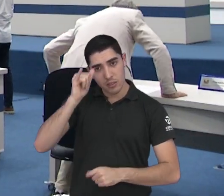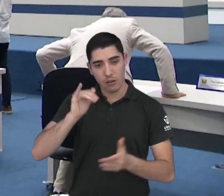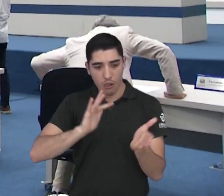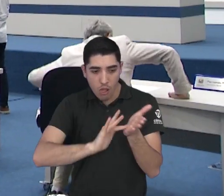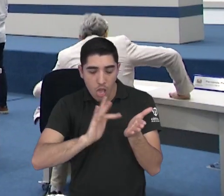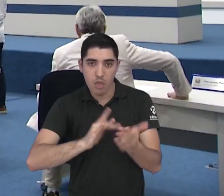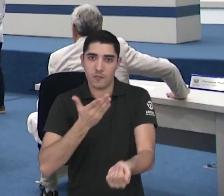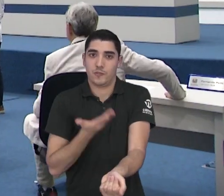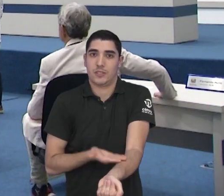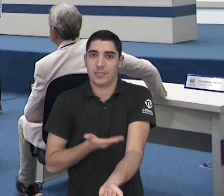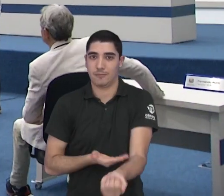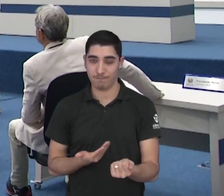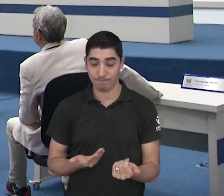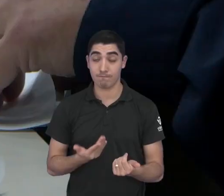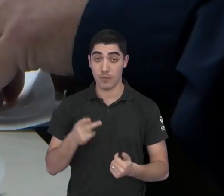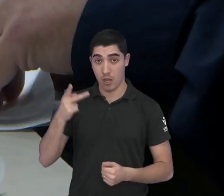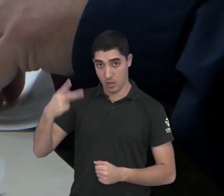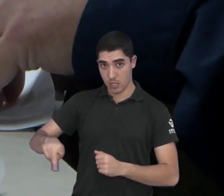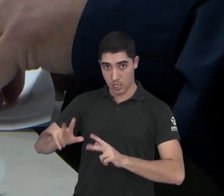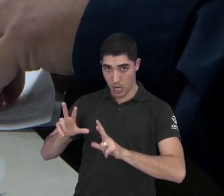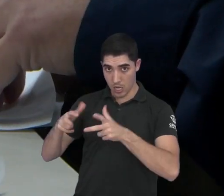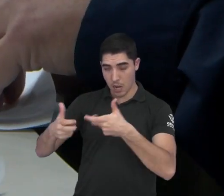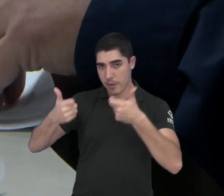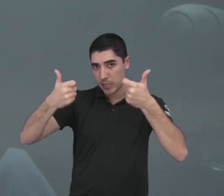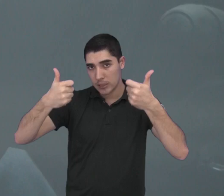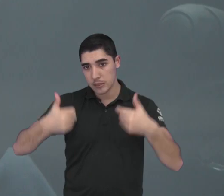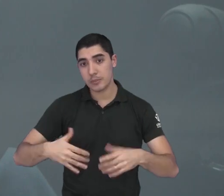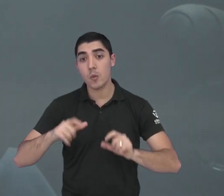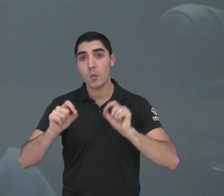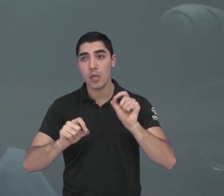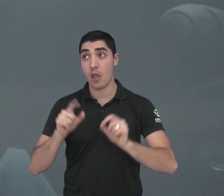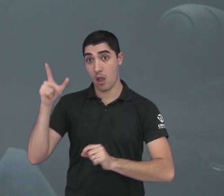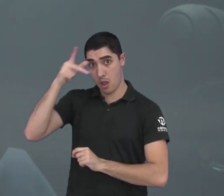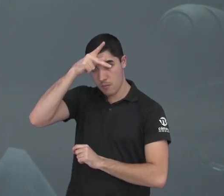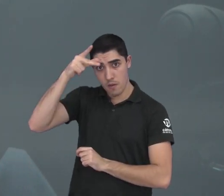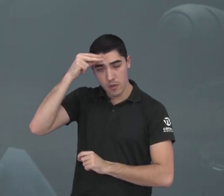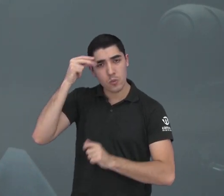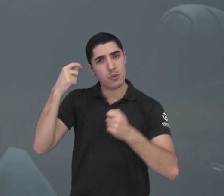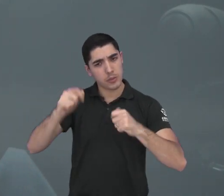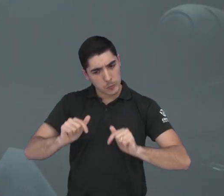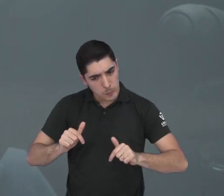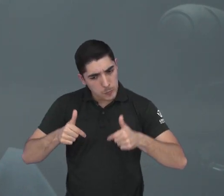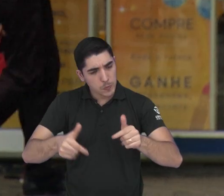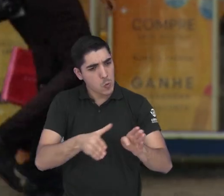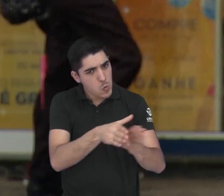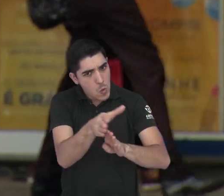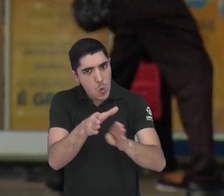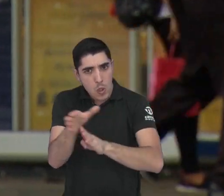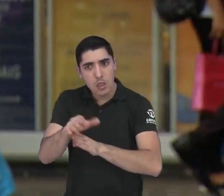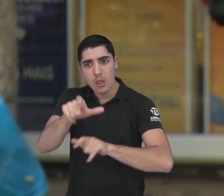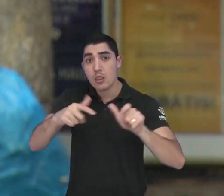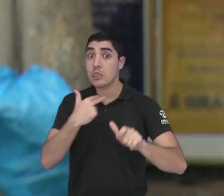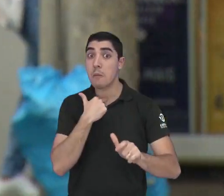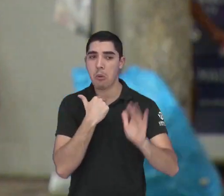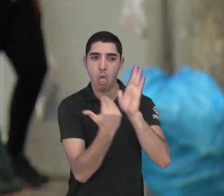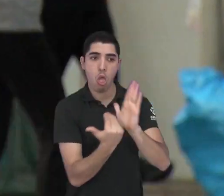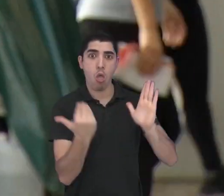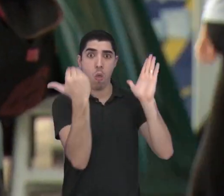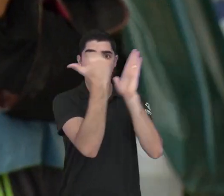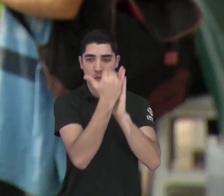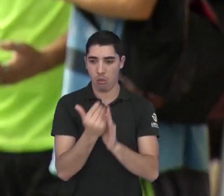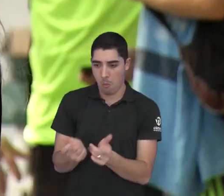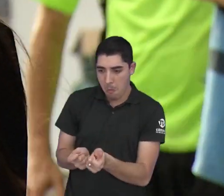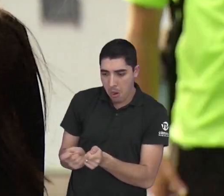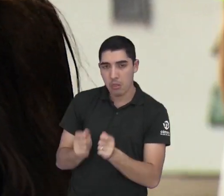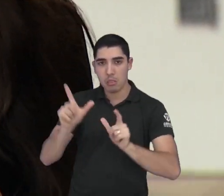para a manutenção da saúde infantil. Para o Legislativo, é preciso que o poder público oriente sobre a interação excessiva